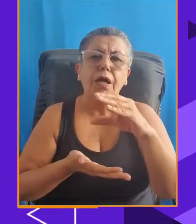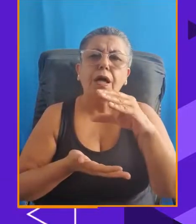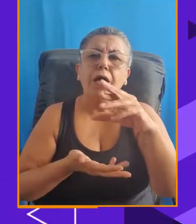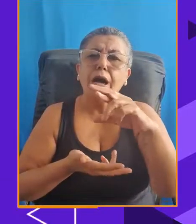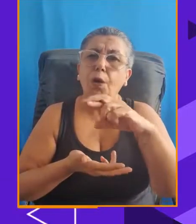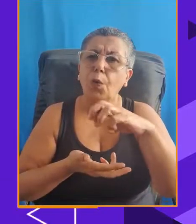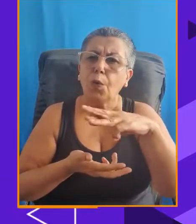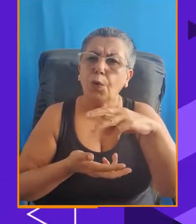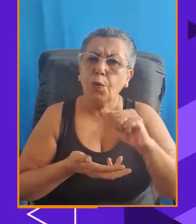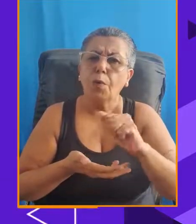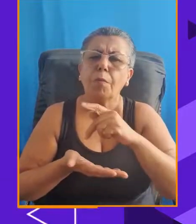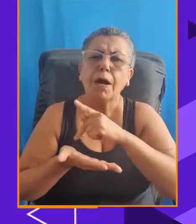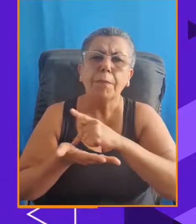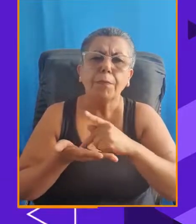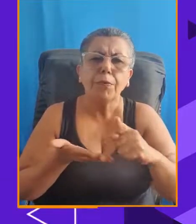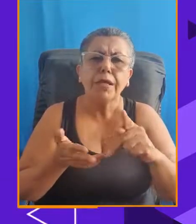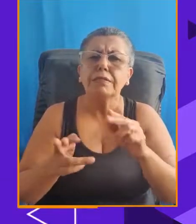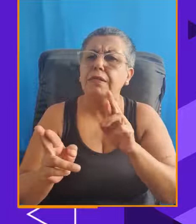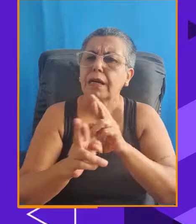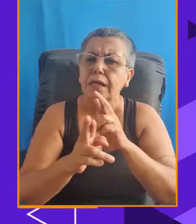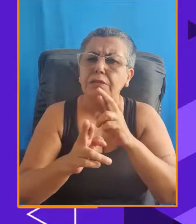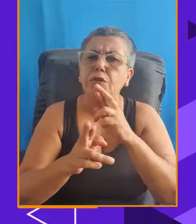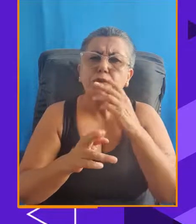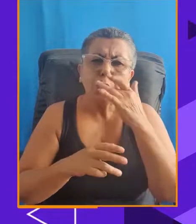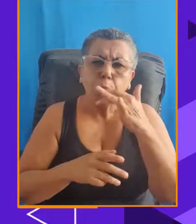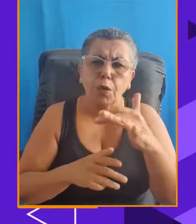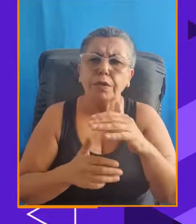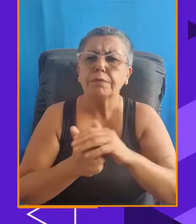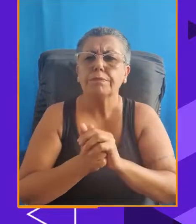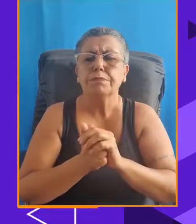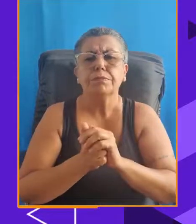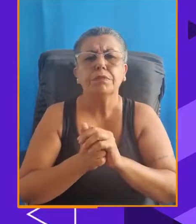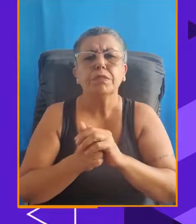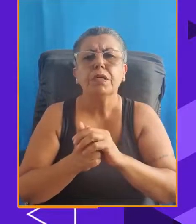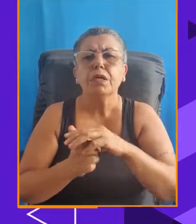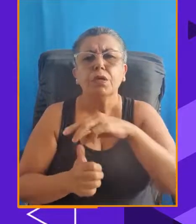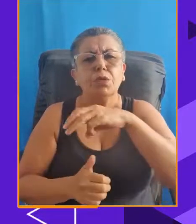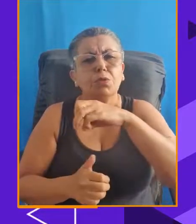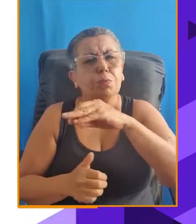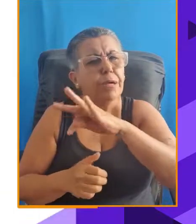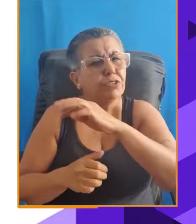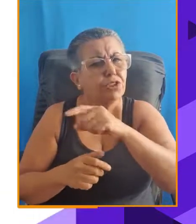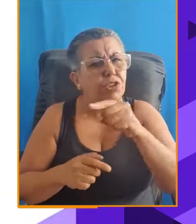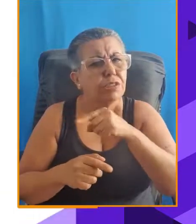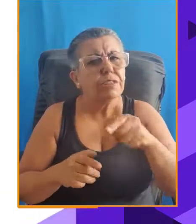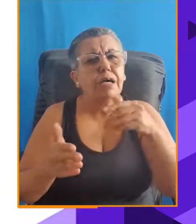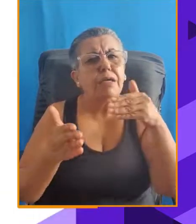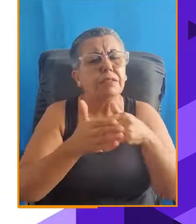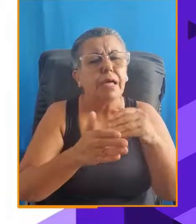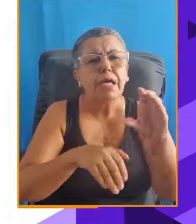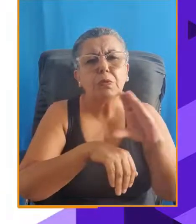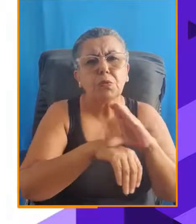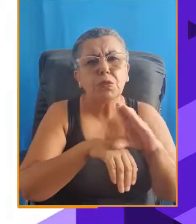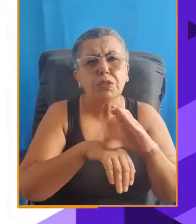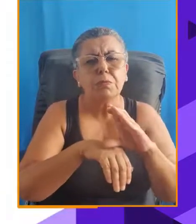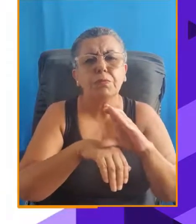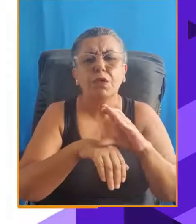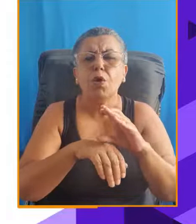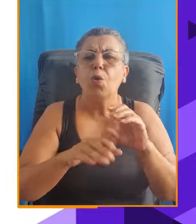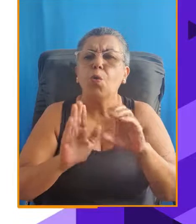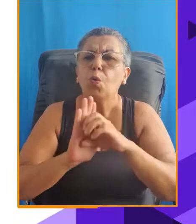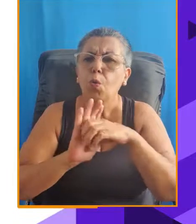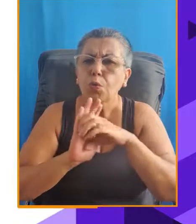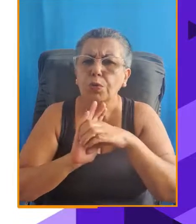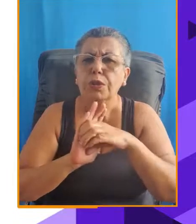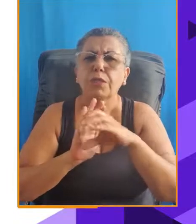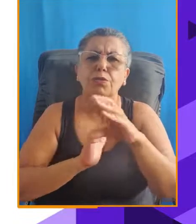é a pureza relativa de uma cor, do matiz ao cinza. O conceito de croma ou